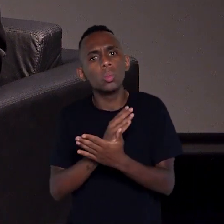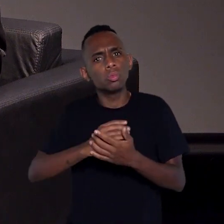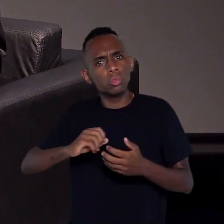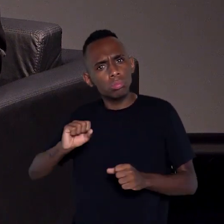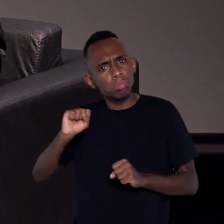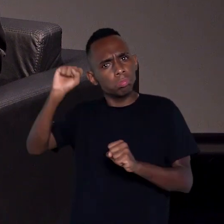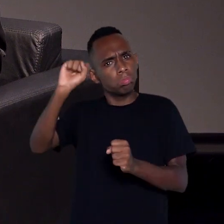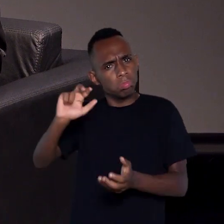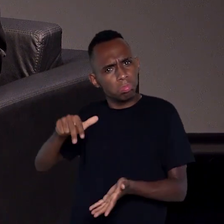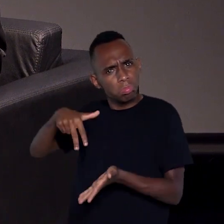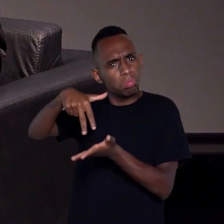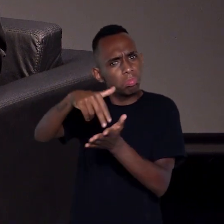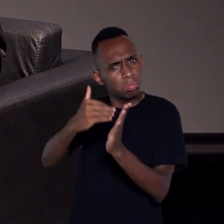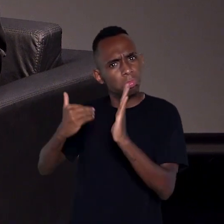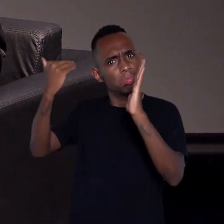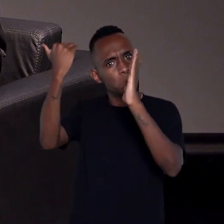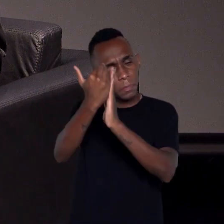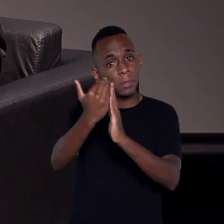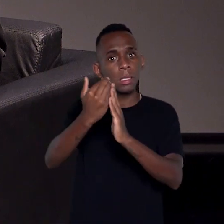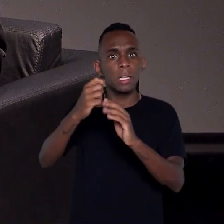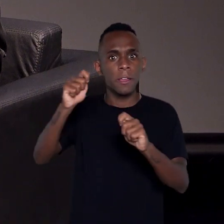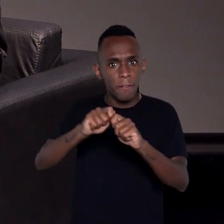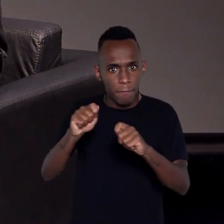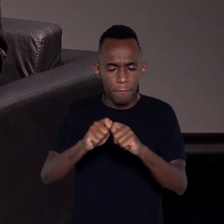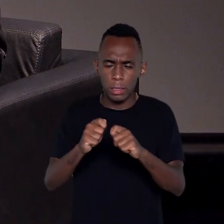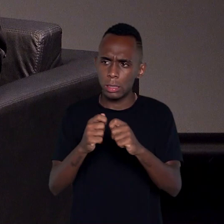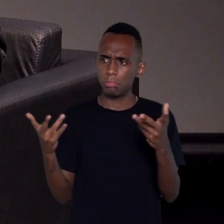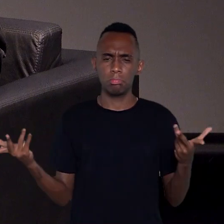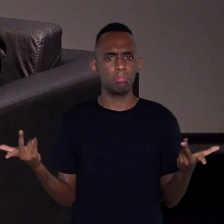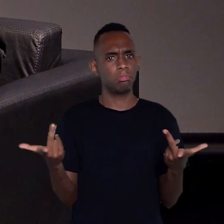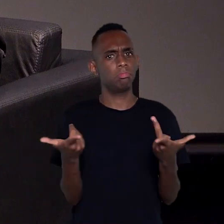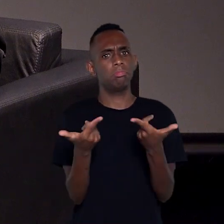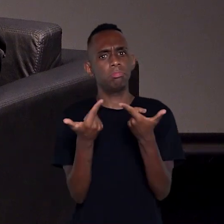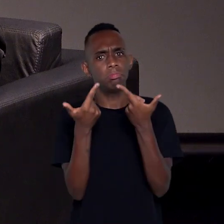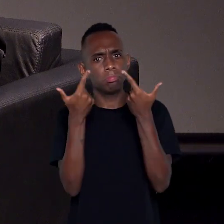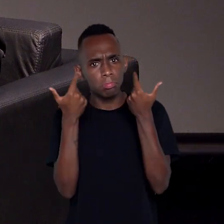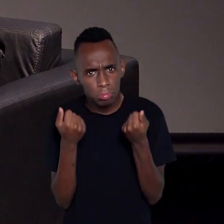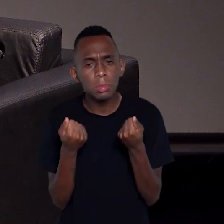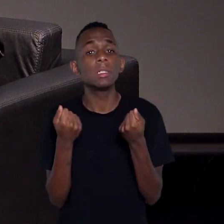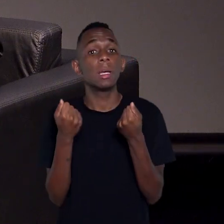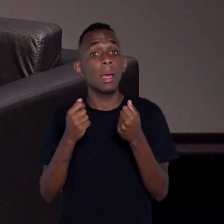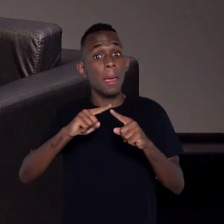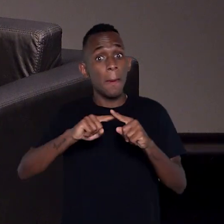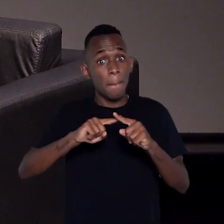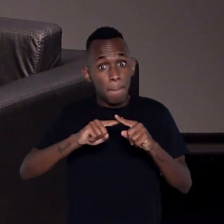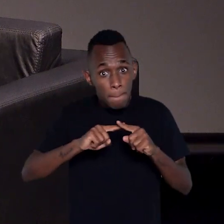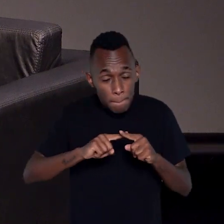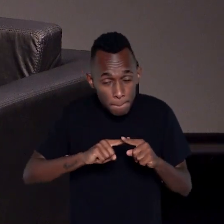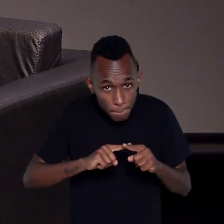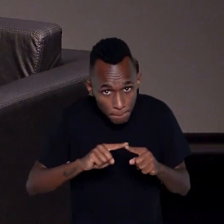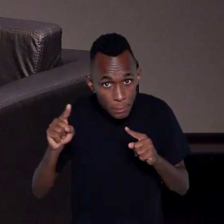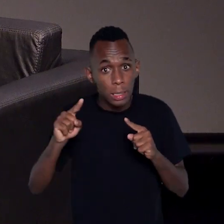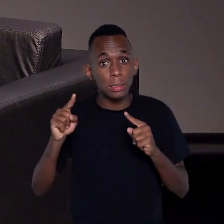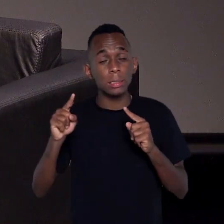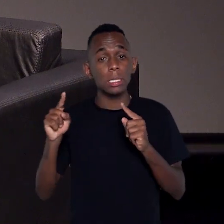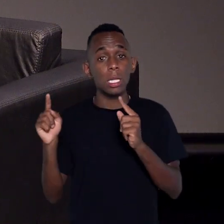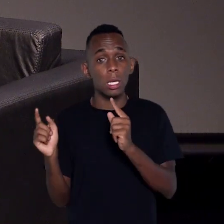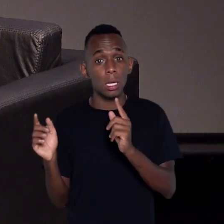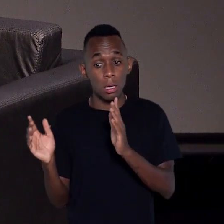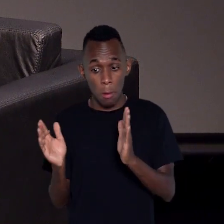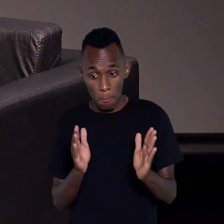heróis que fizeram isso de uma maneira brilhante, em situações de absurda